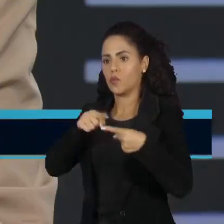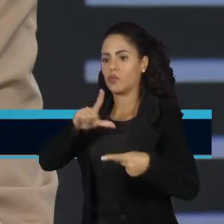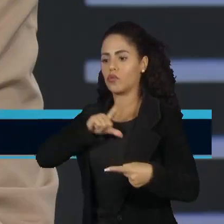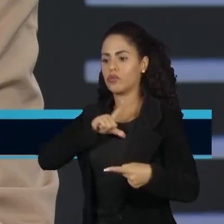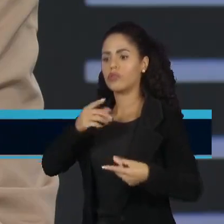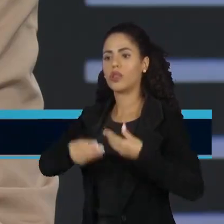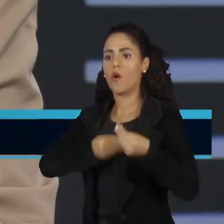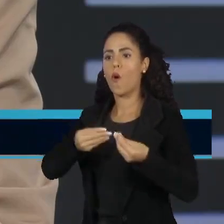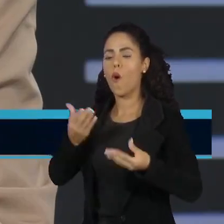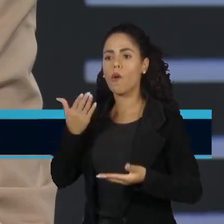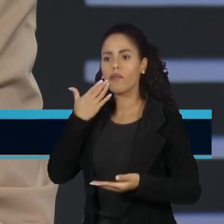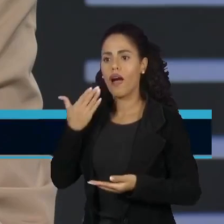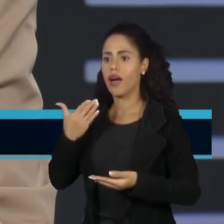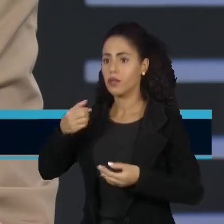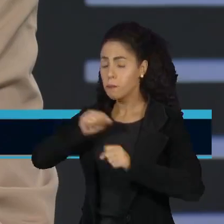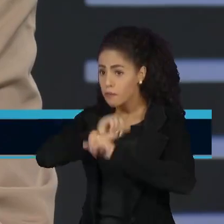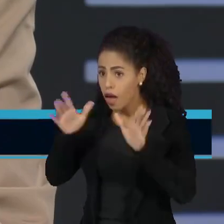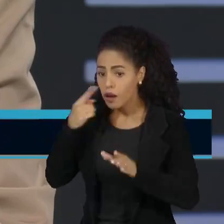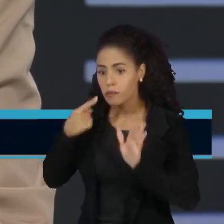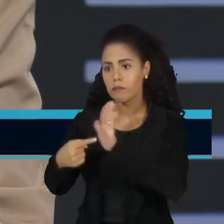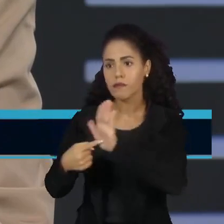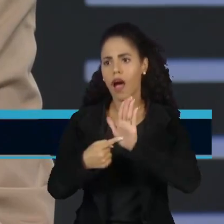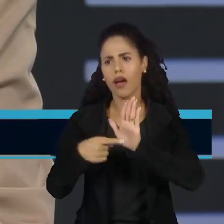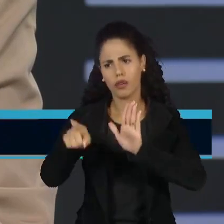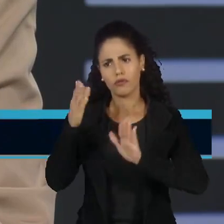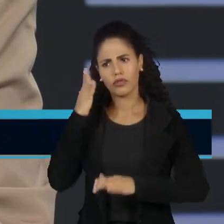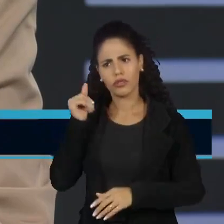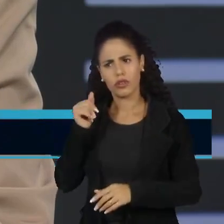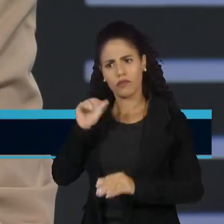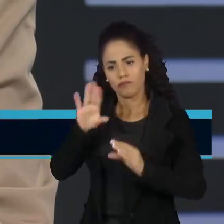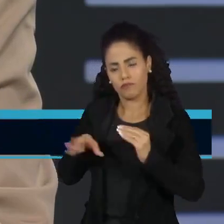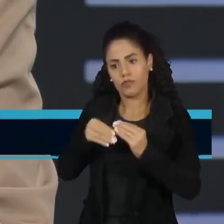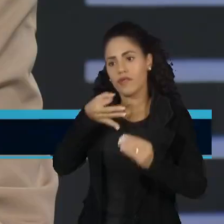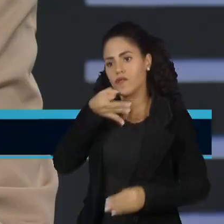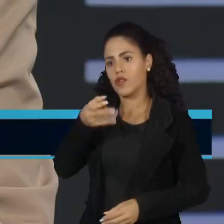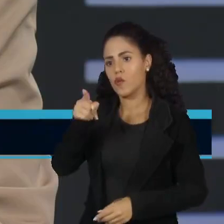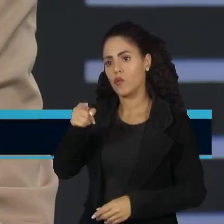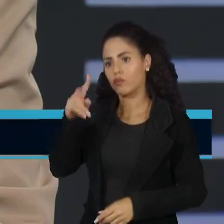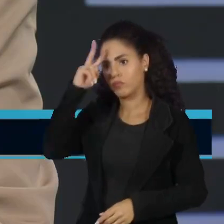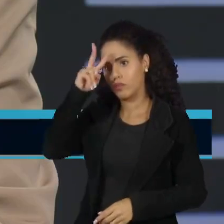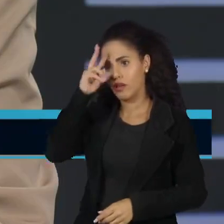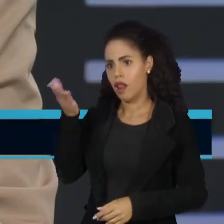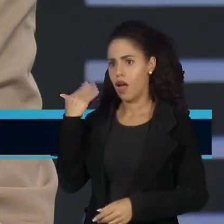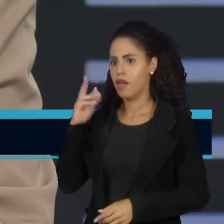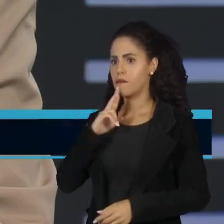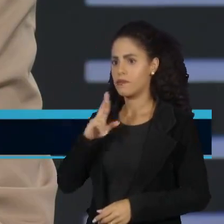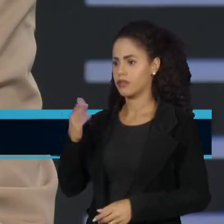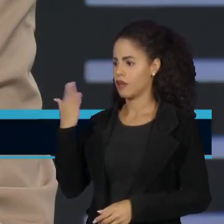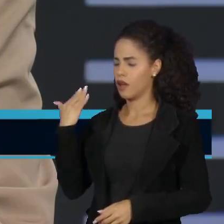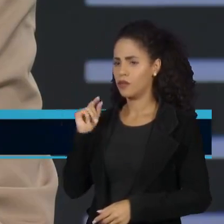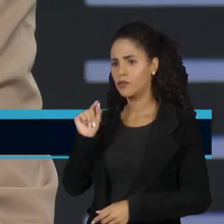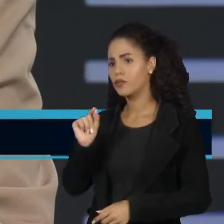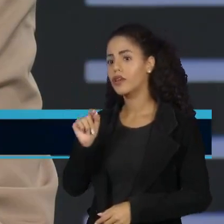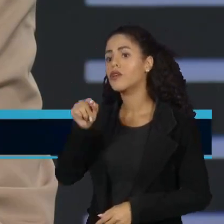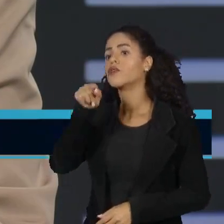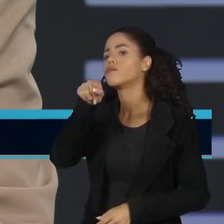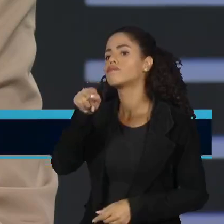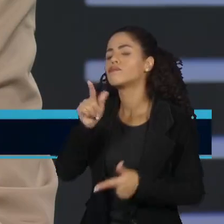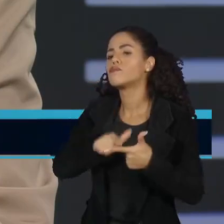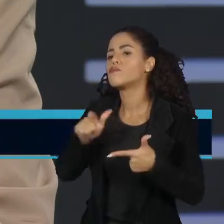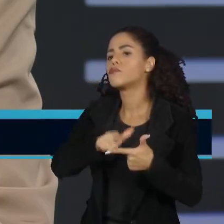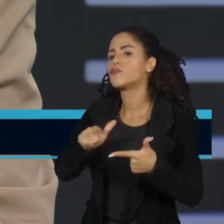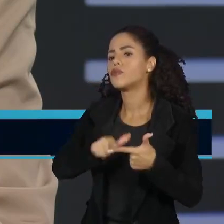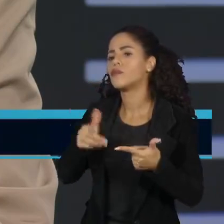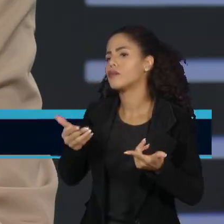uma previsibilidade. E como você mesmo lembrou na sua outra resposta, Fausto, você tem um